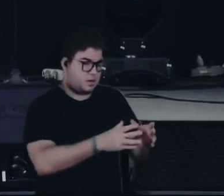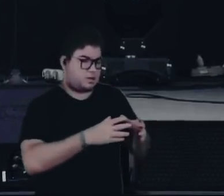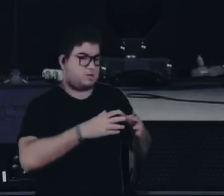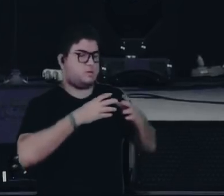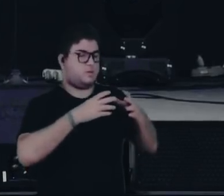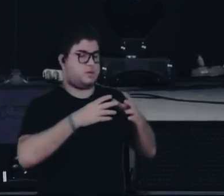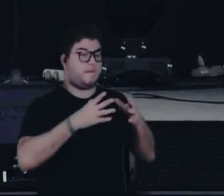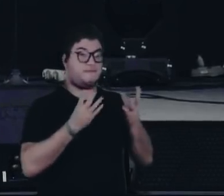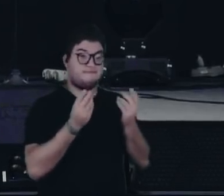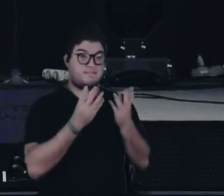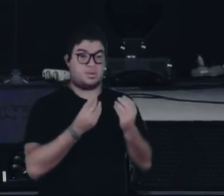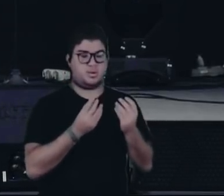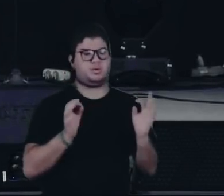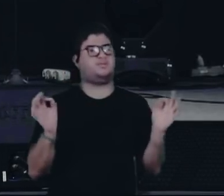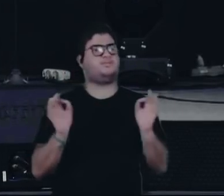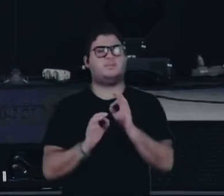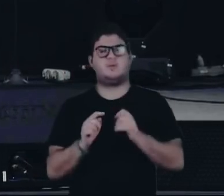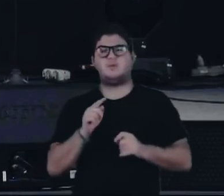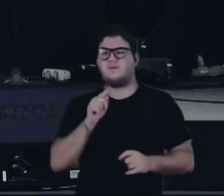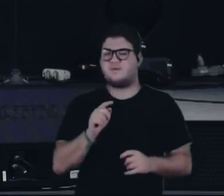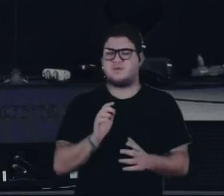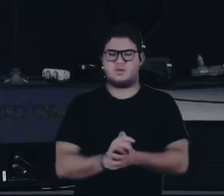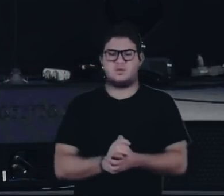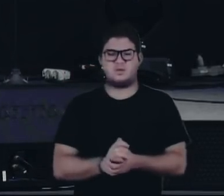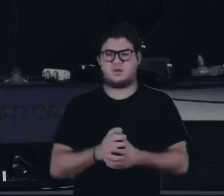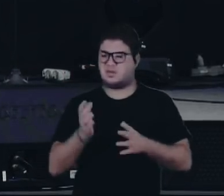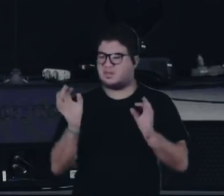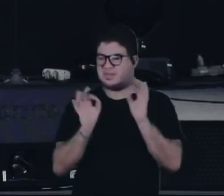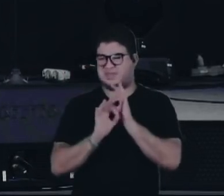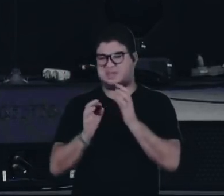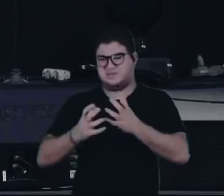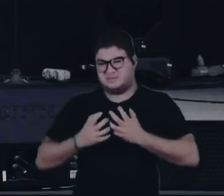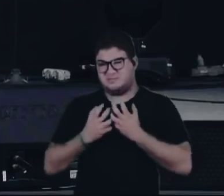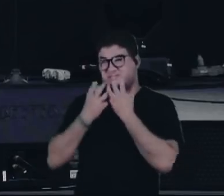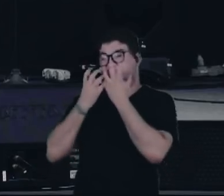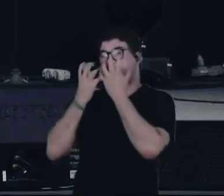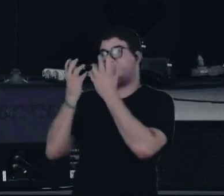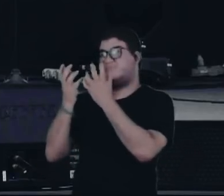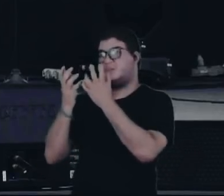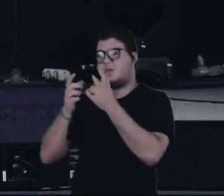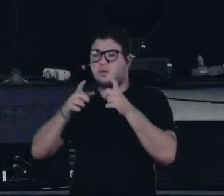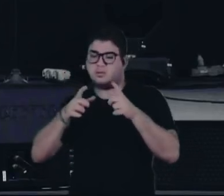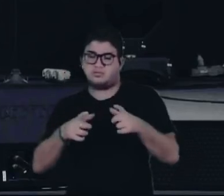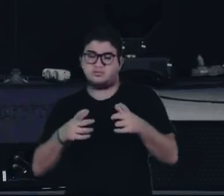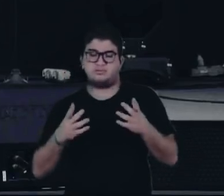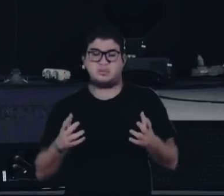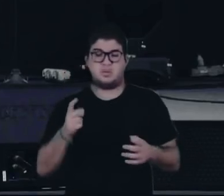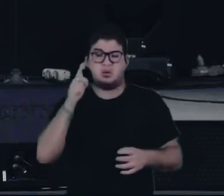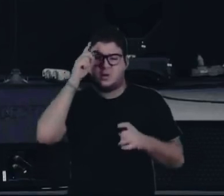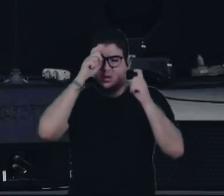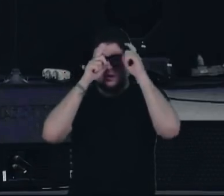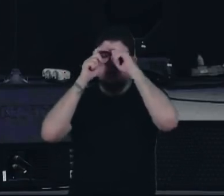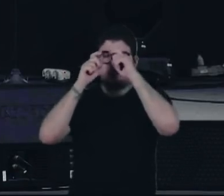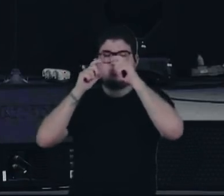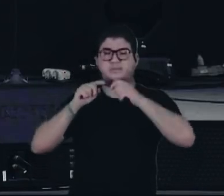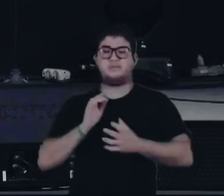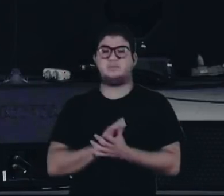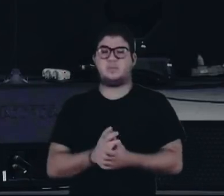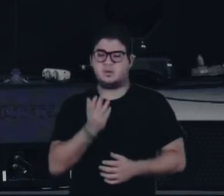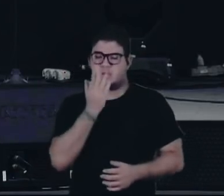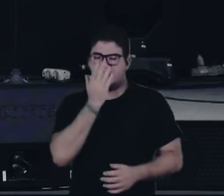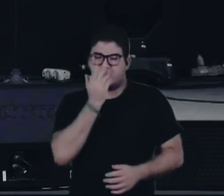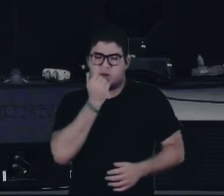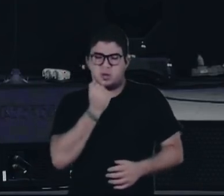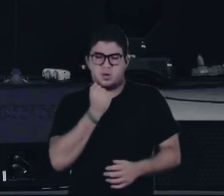Agora, se você se nega a dar, ofertar um pacote de fubá, dificilmente você come o queijo do